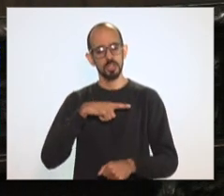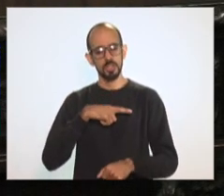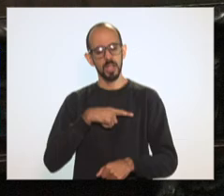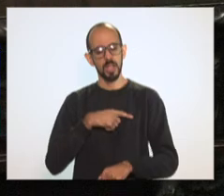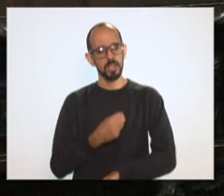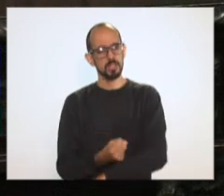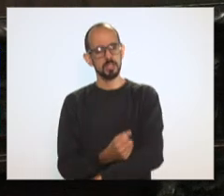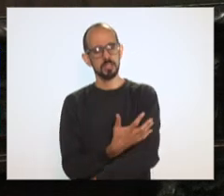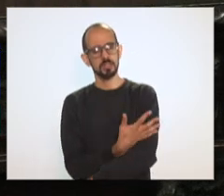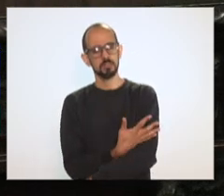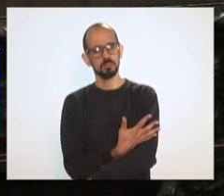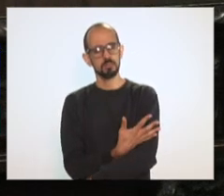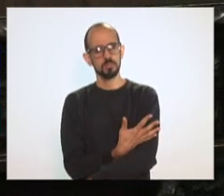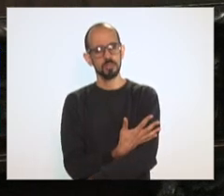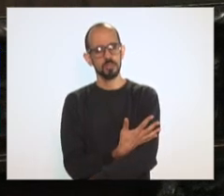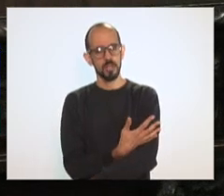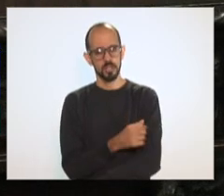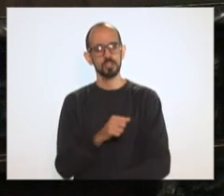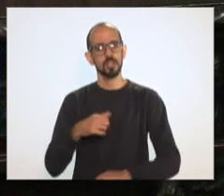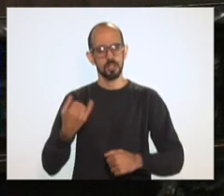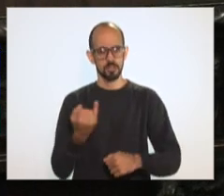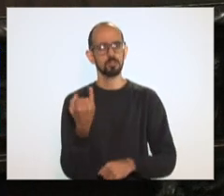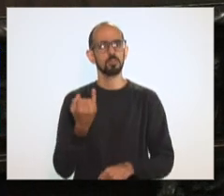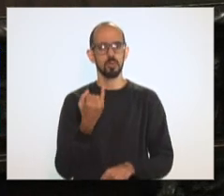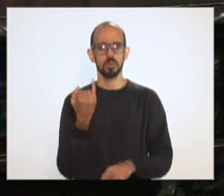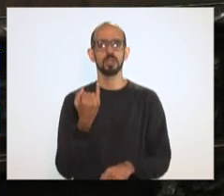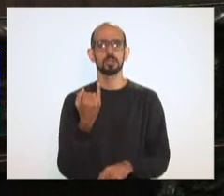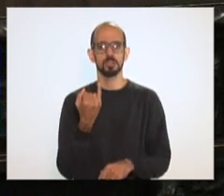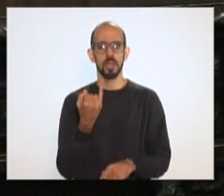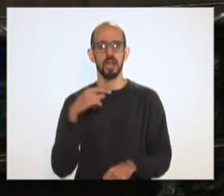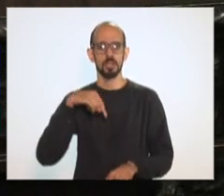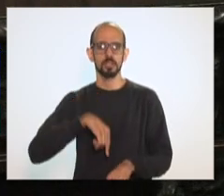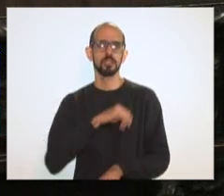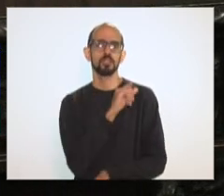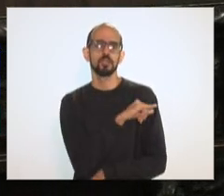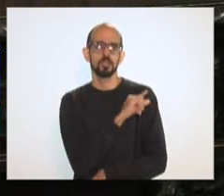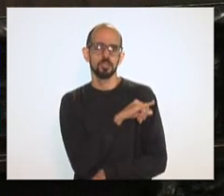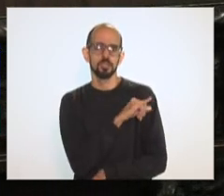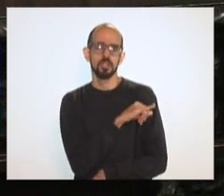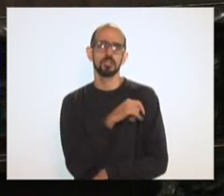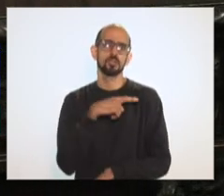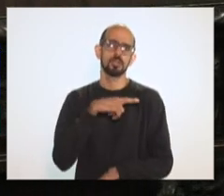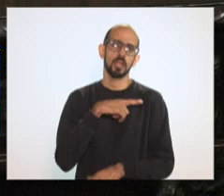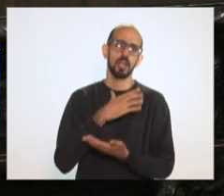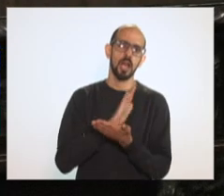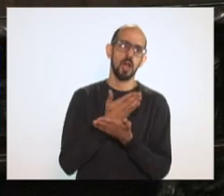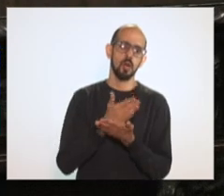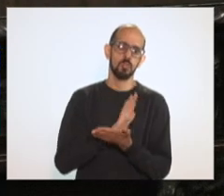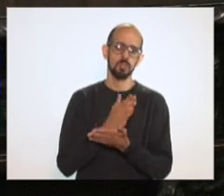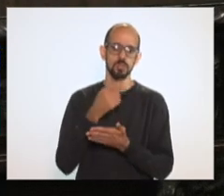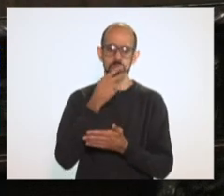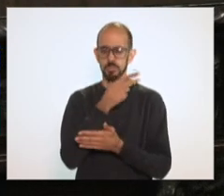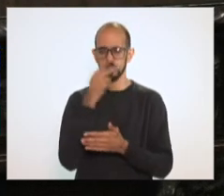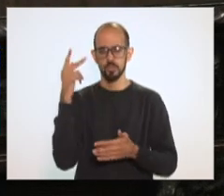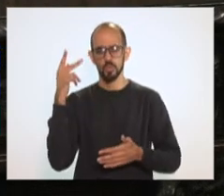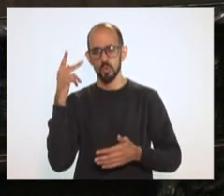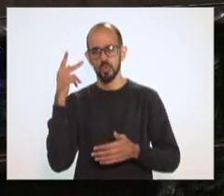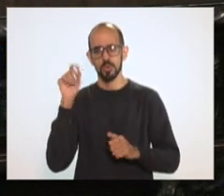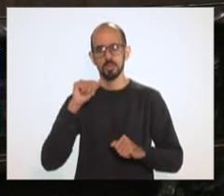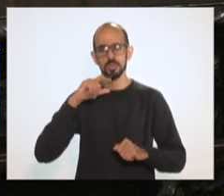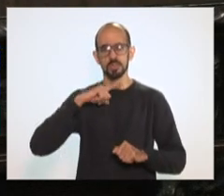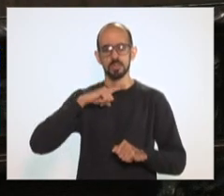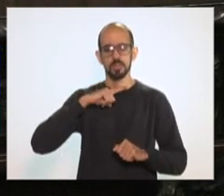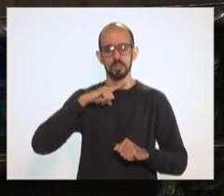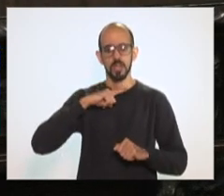formatação de consórcios nós temos aqui no Rio de Janeiro alguns exemplos de consórcios que funcionam como consórcio do Sul